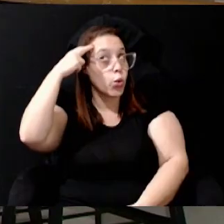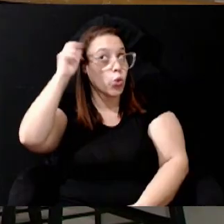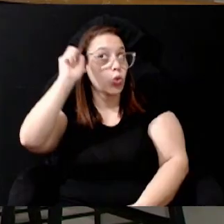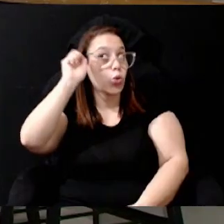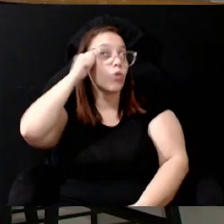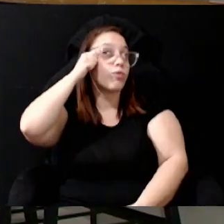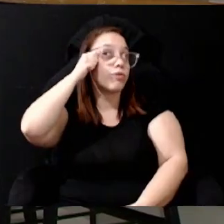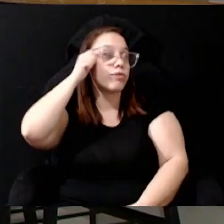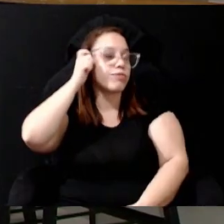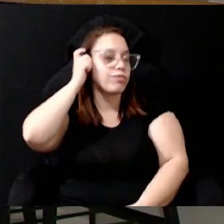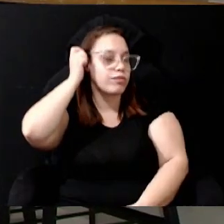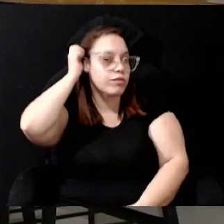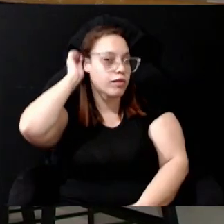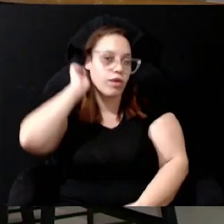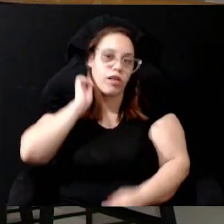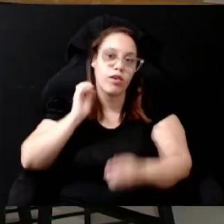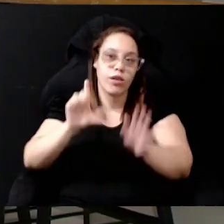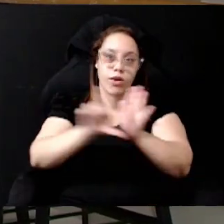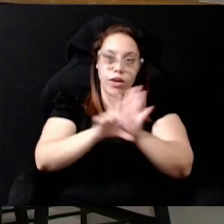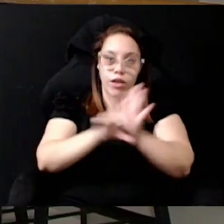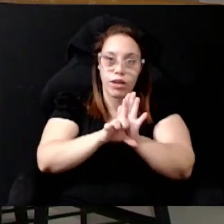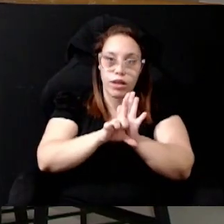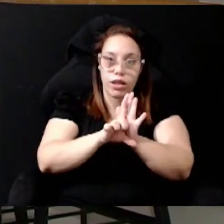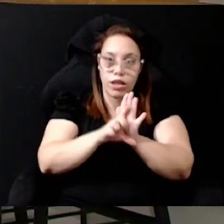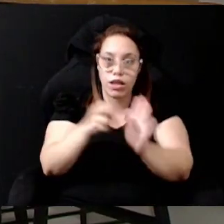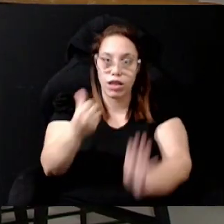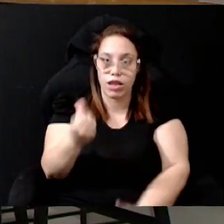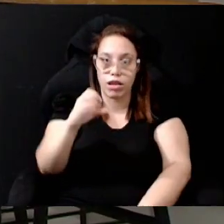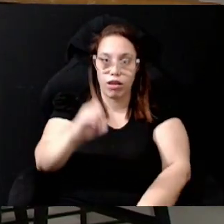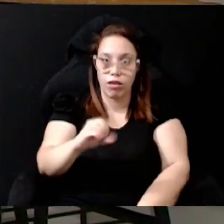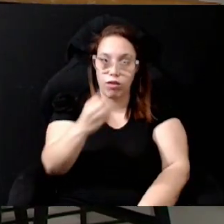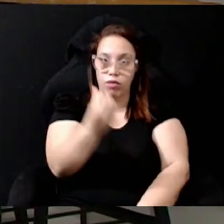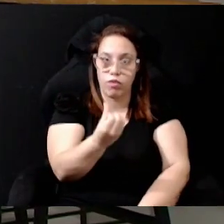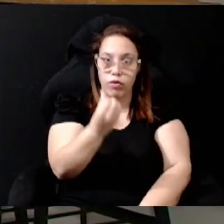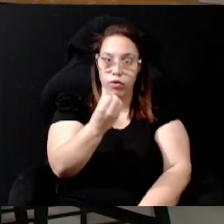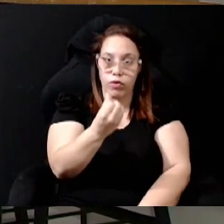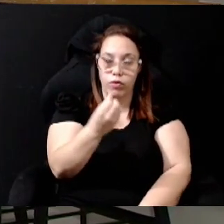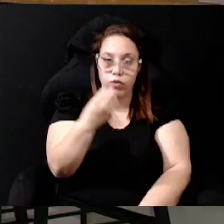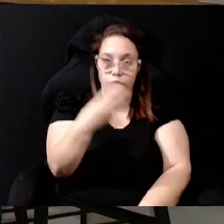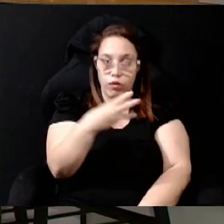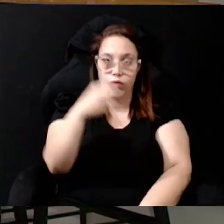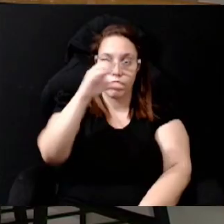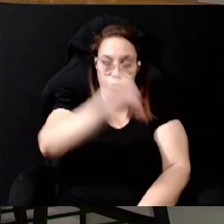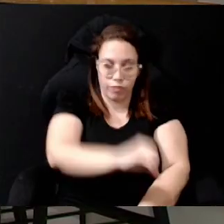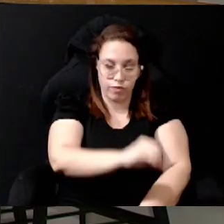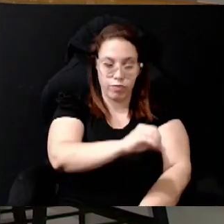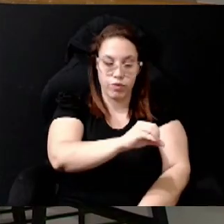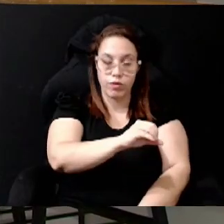e cultura negra. Também vamos abordar a Lei Federal número